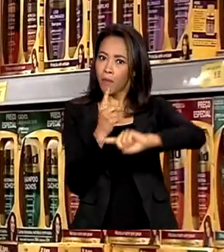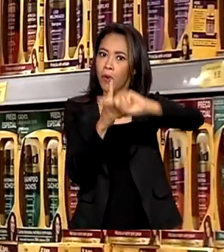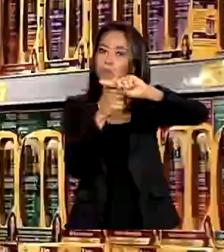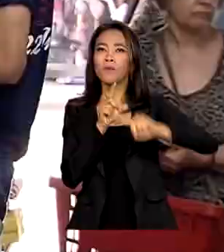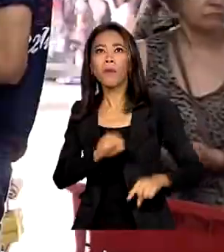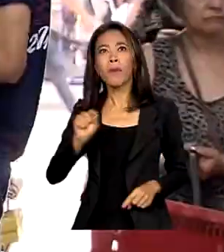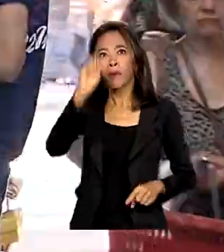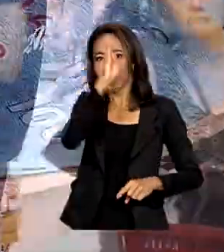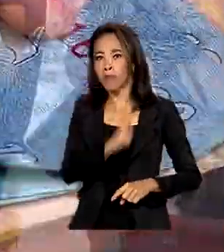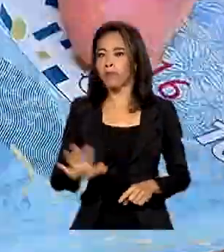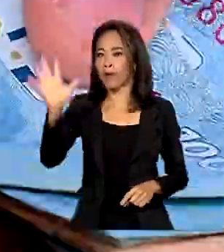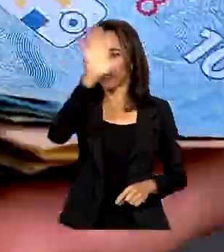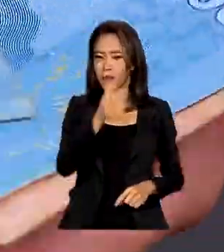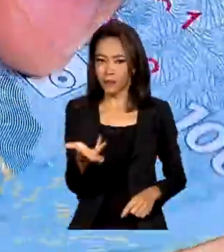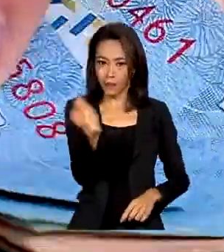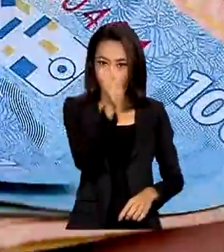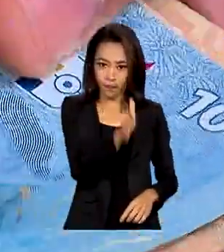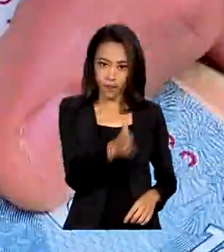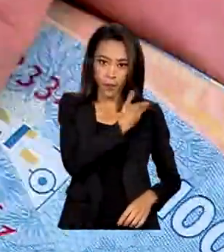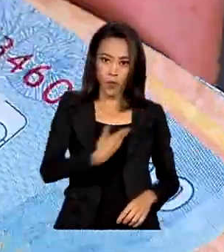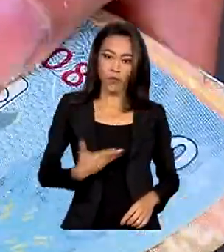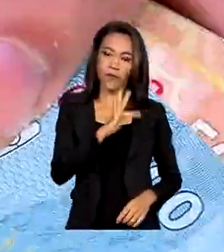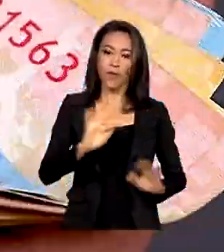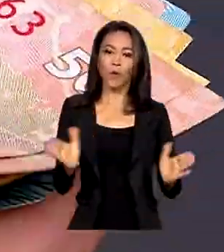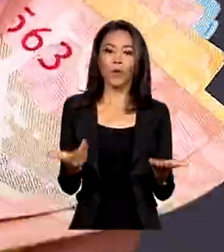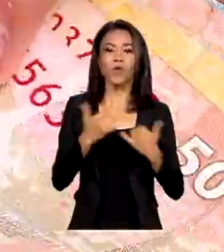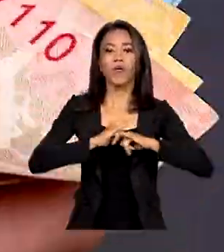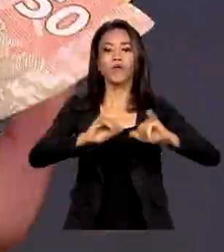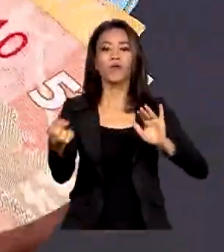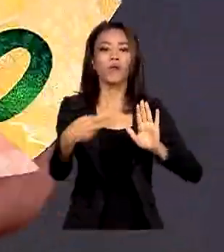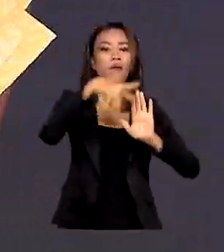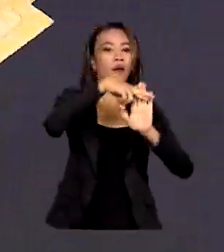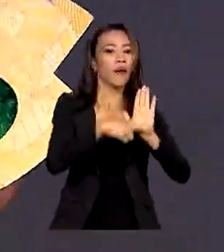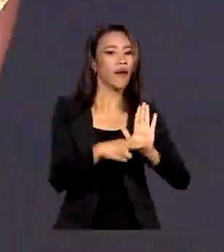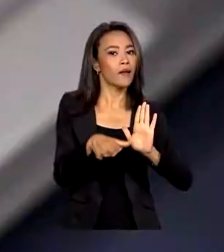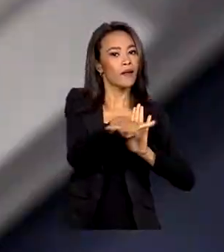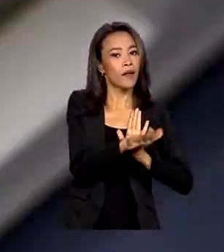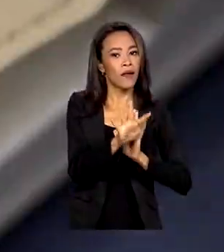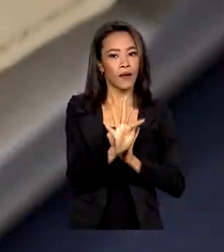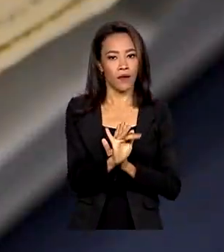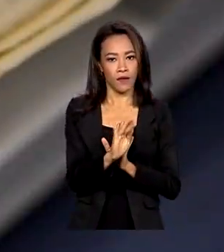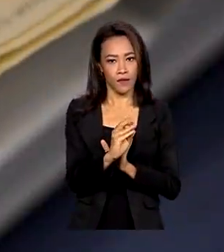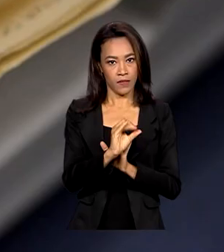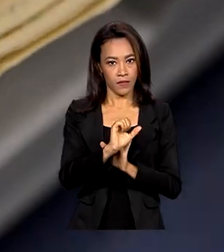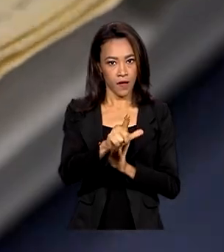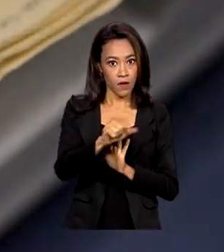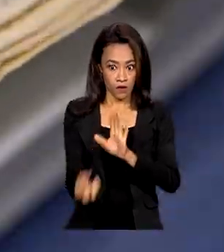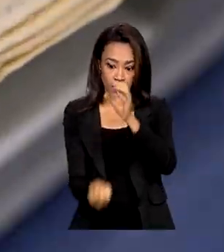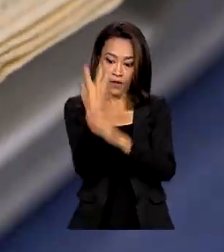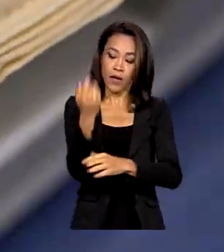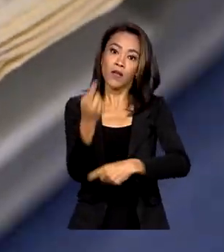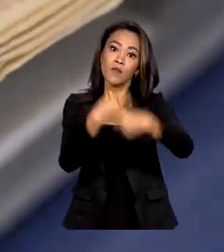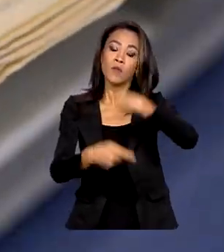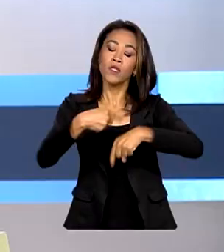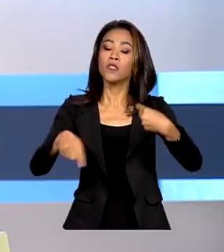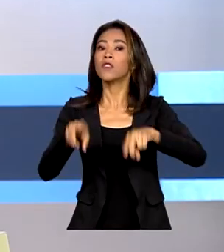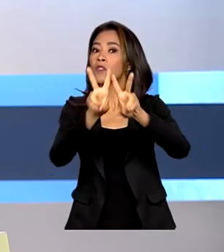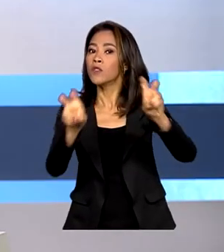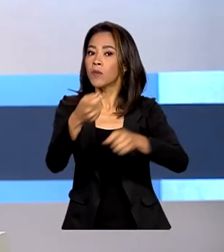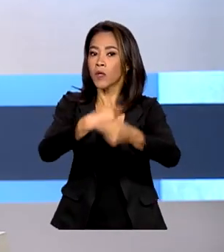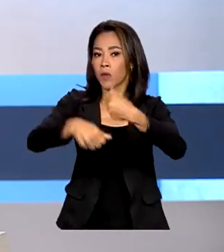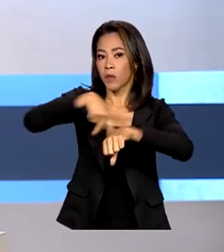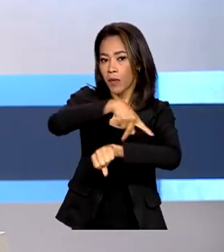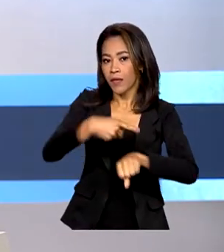todas as regiões. O governo federal anuncia hoje nova regra fiscal que vai estabelecer as políticas econômicas do país.